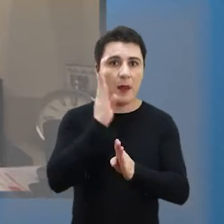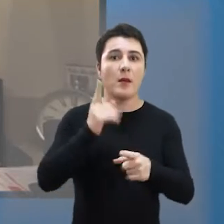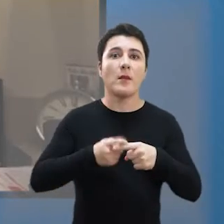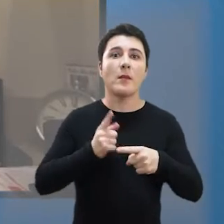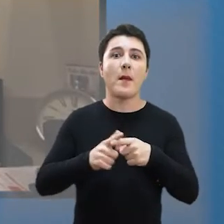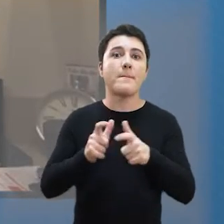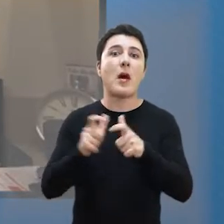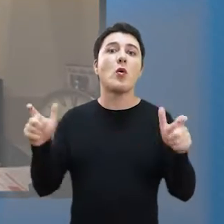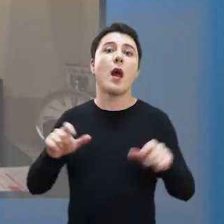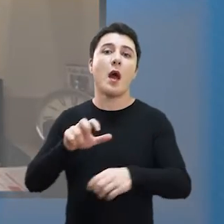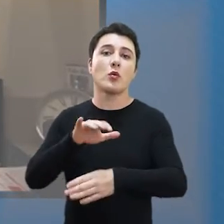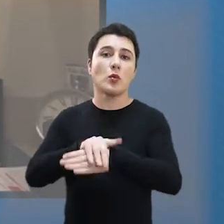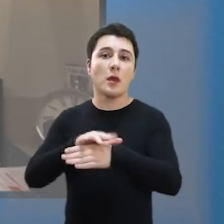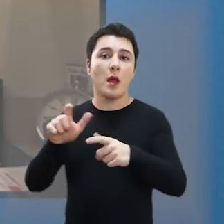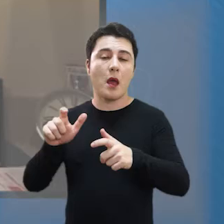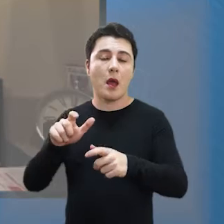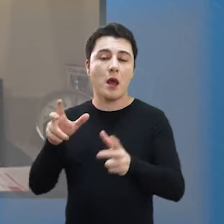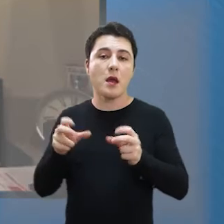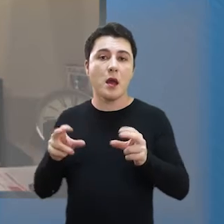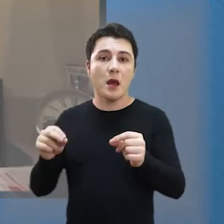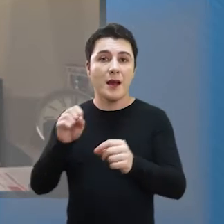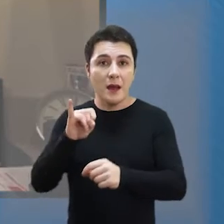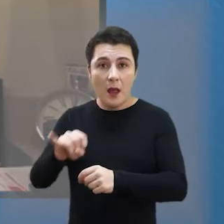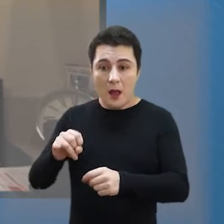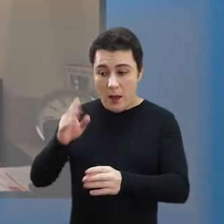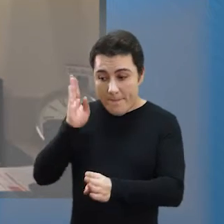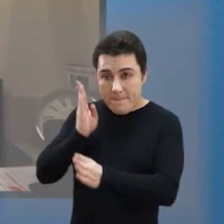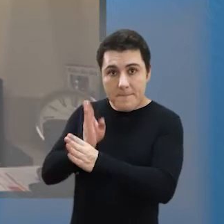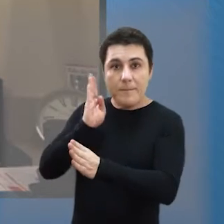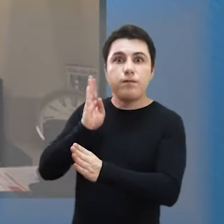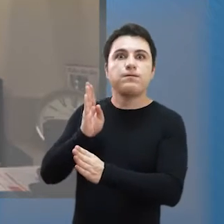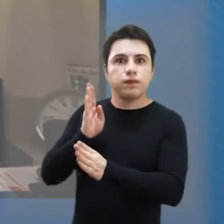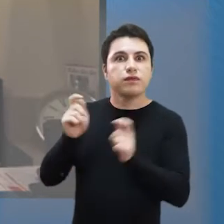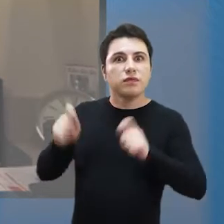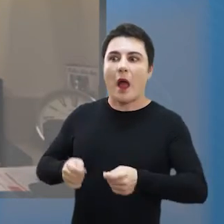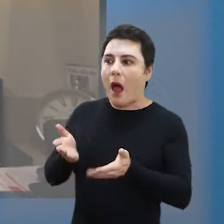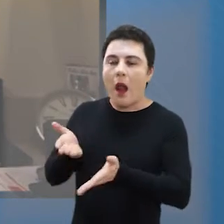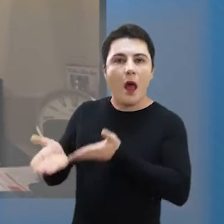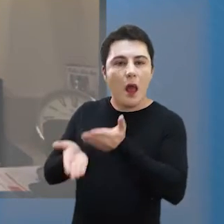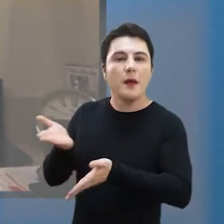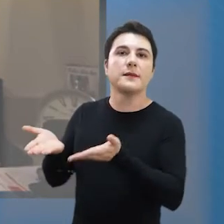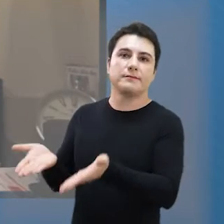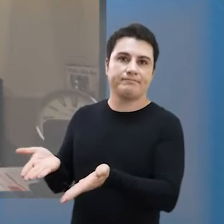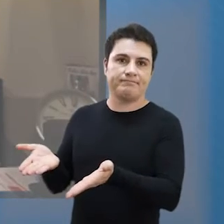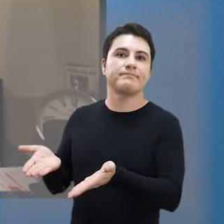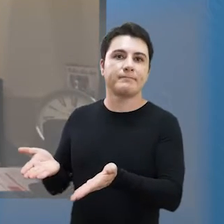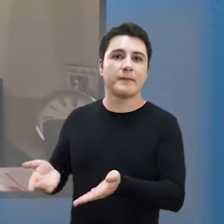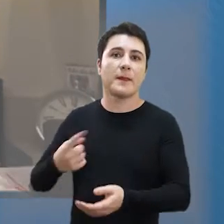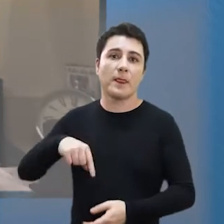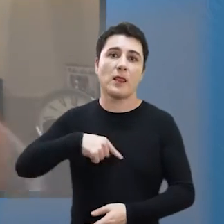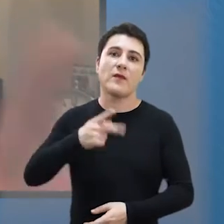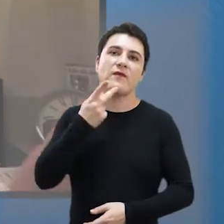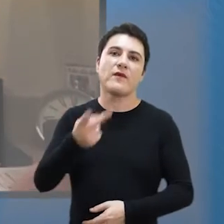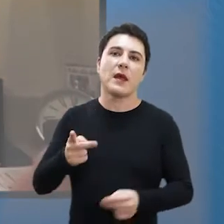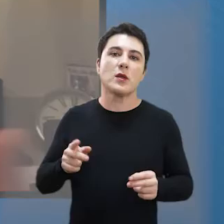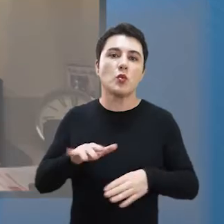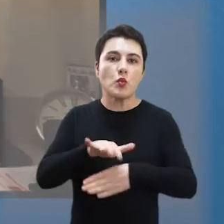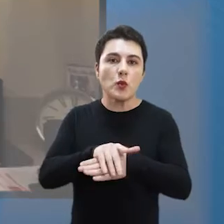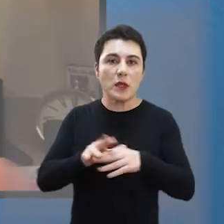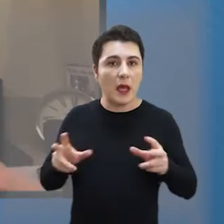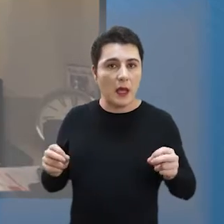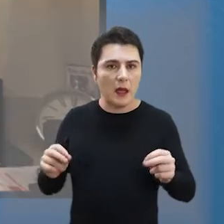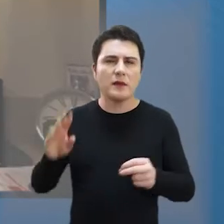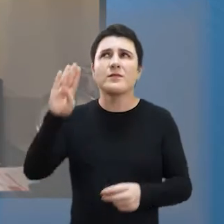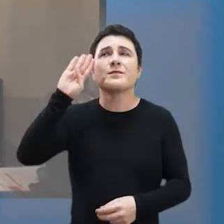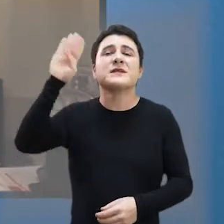dos cânceres, quando você pega na fase precoce, ele é tratável e curável, tá? Então, quando a gente fala de câncer,